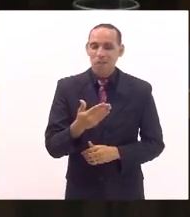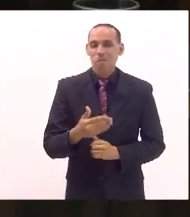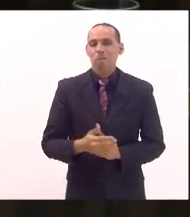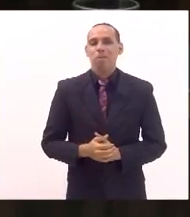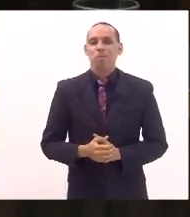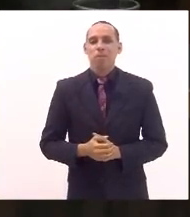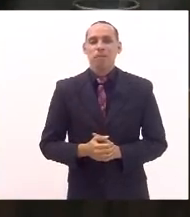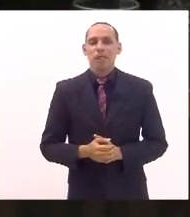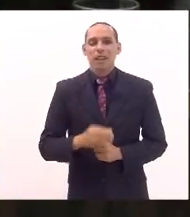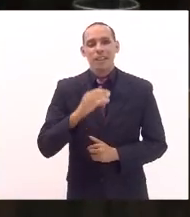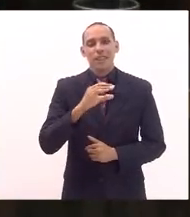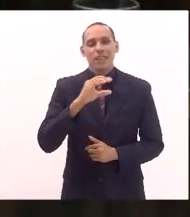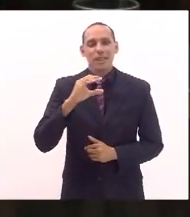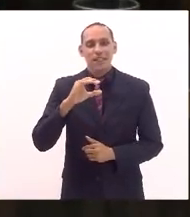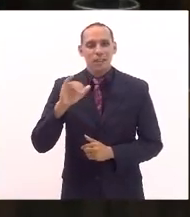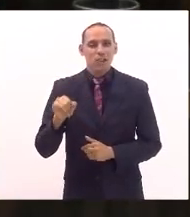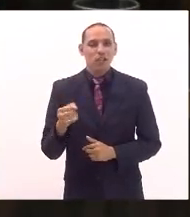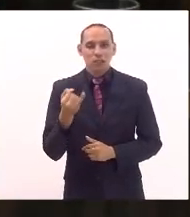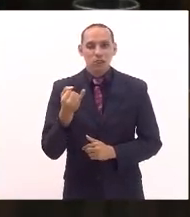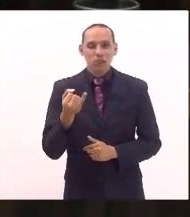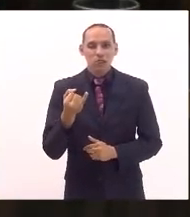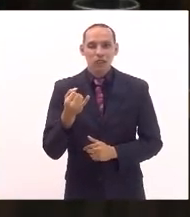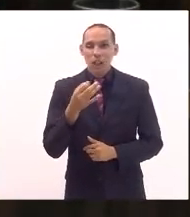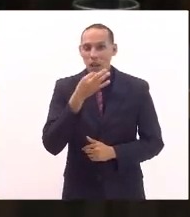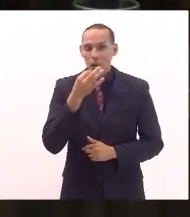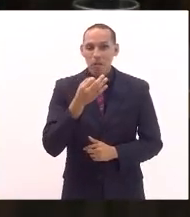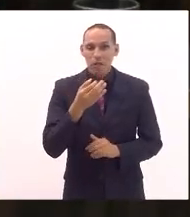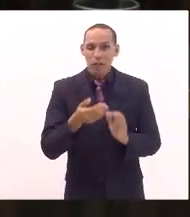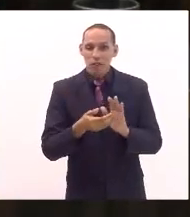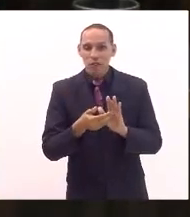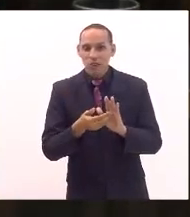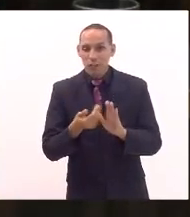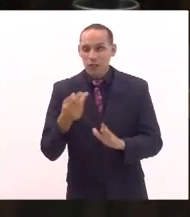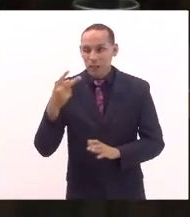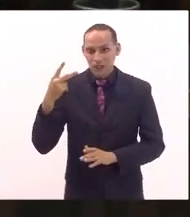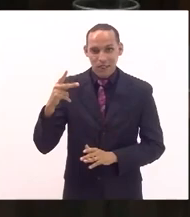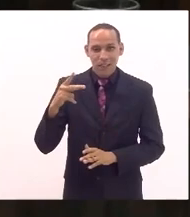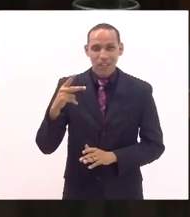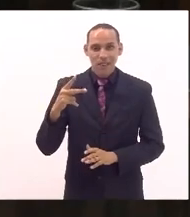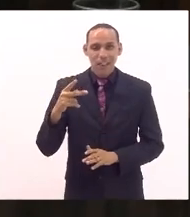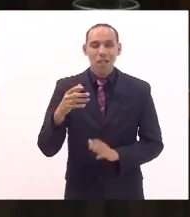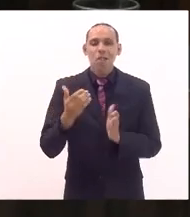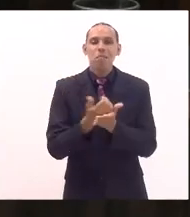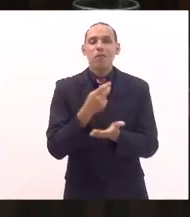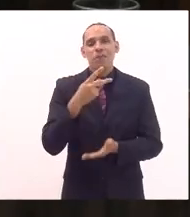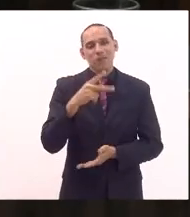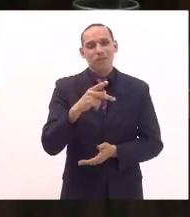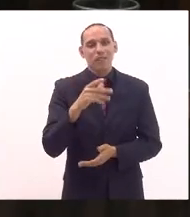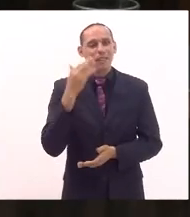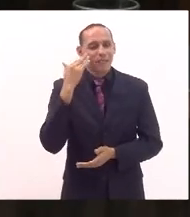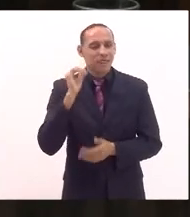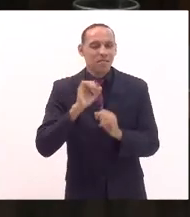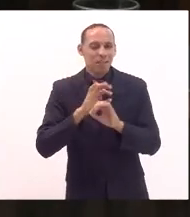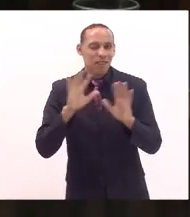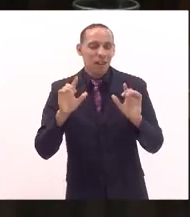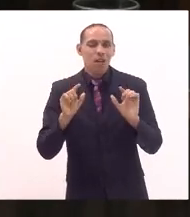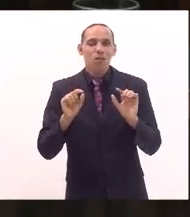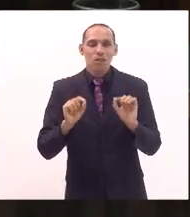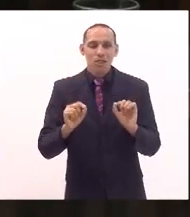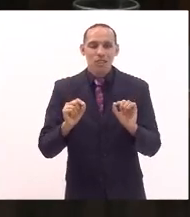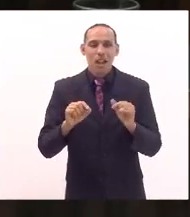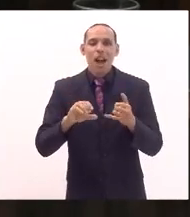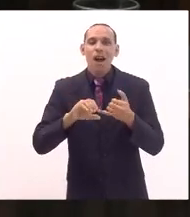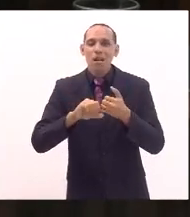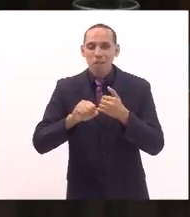para ccj deixar de lado o seu parecer e pegar o vossa excelência que entende muito bem sobre a questão